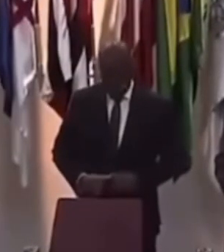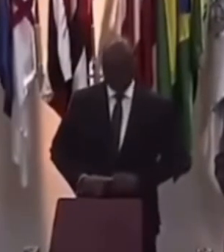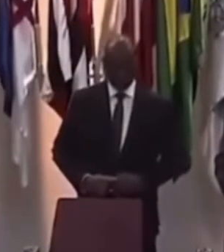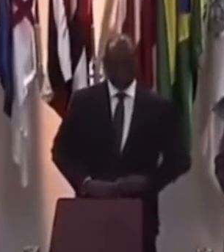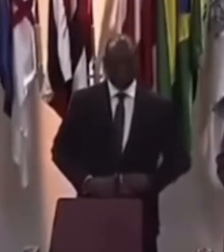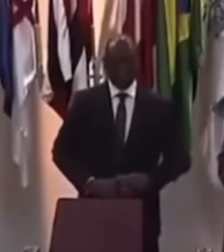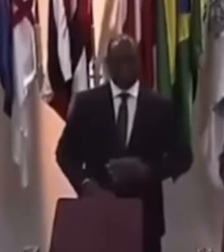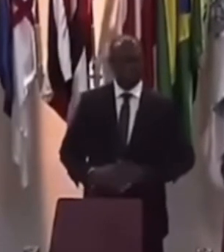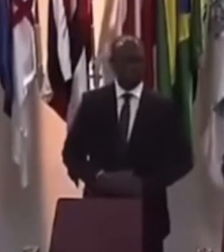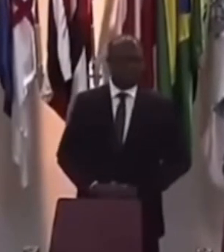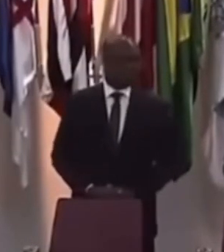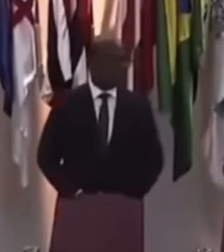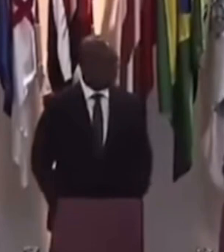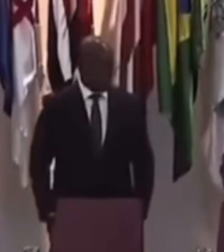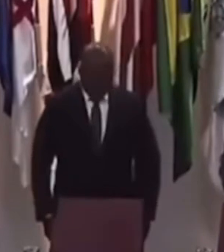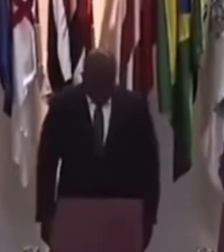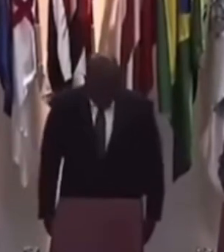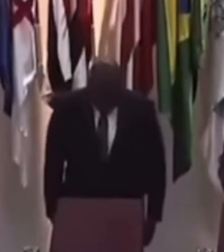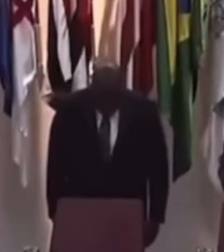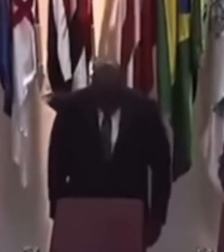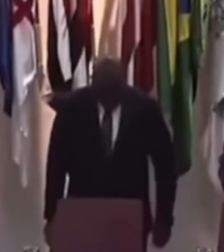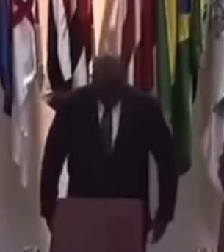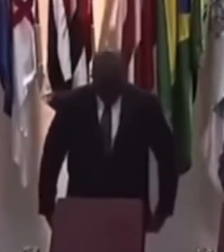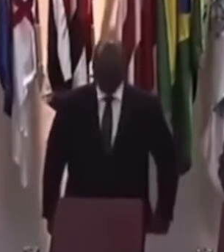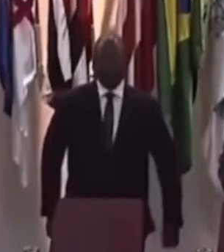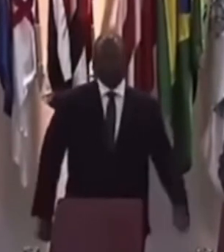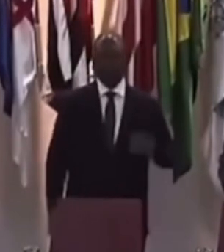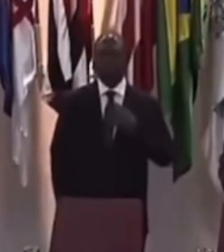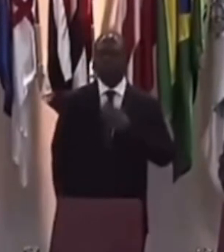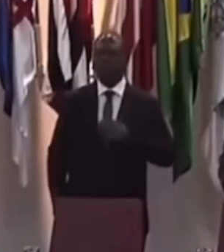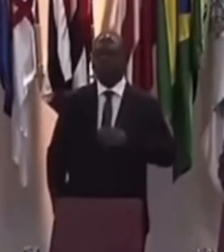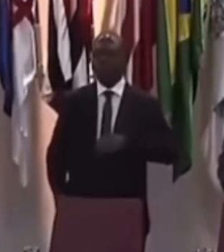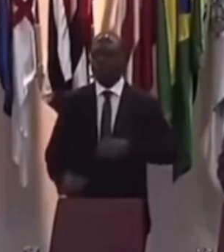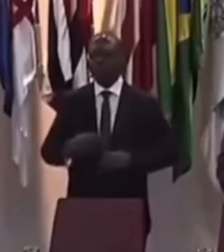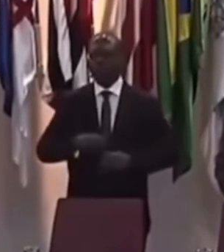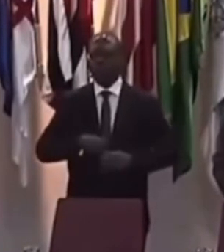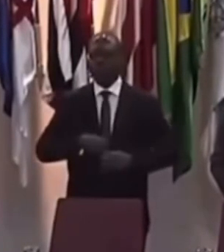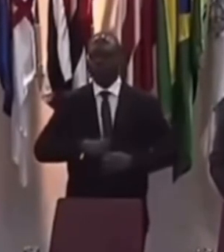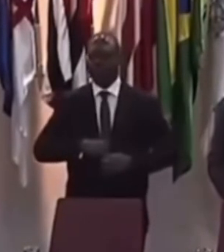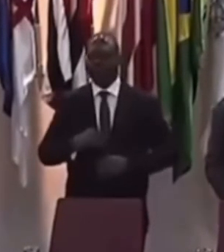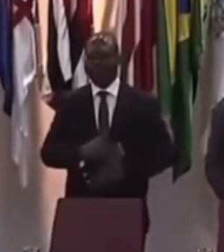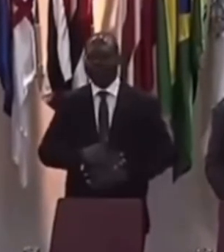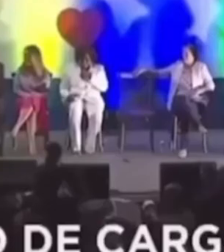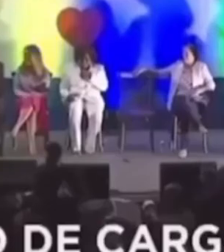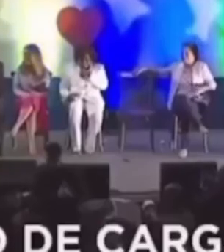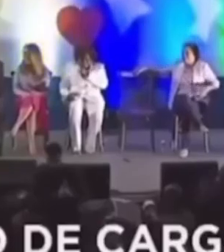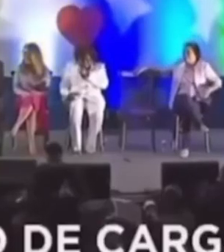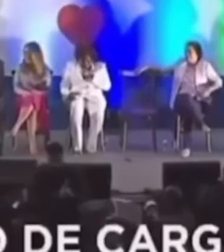Convidamos a todos, a todas e todes a se colocar em posição de respeito para a execução do hino nacional.